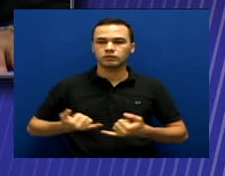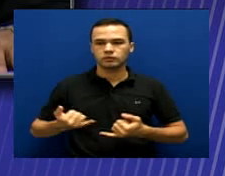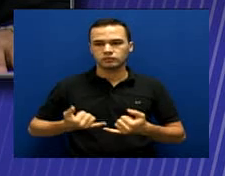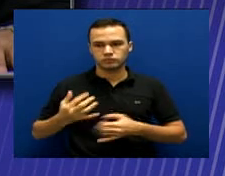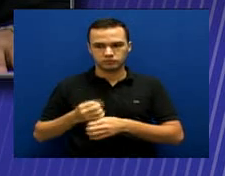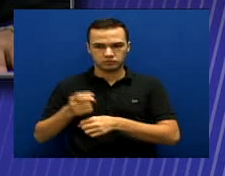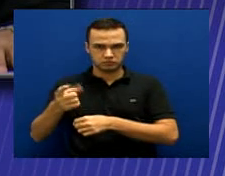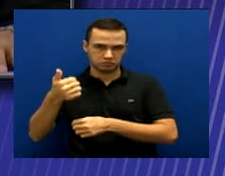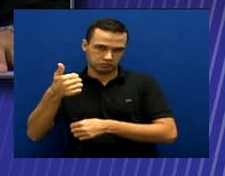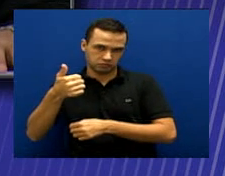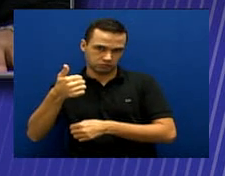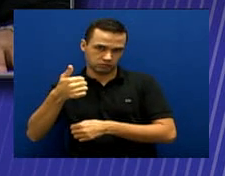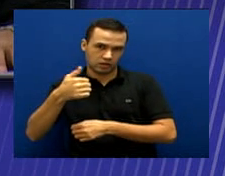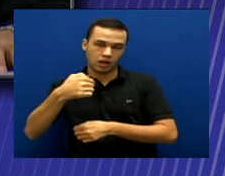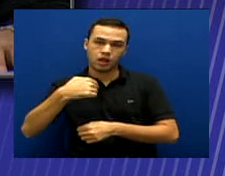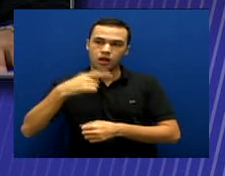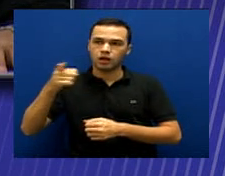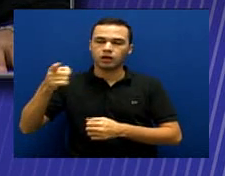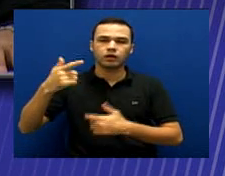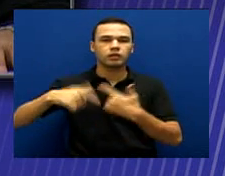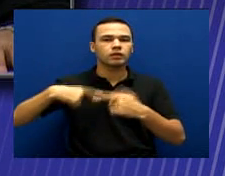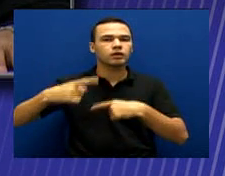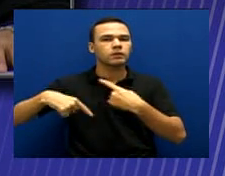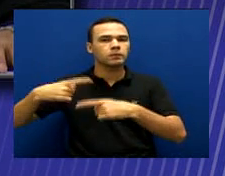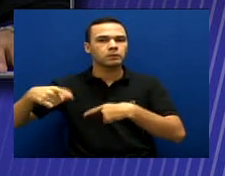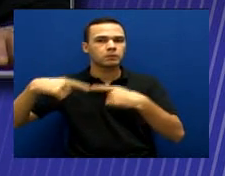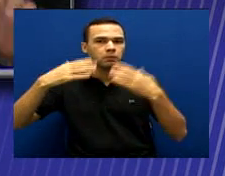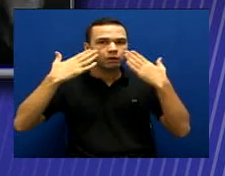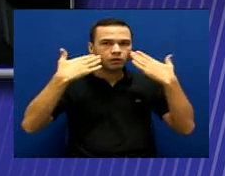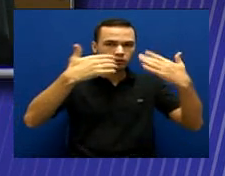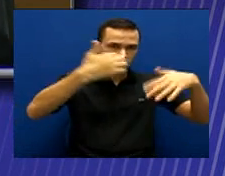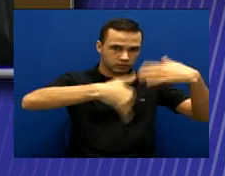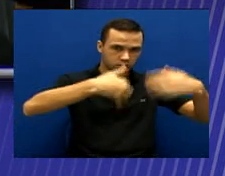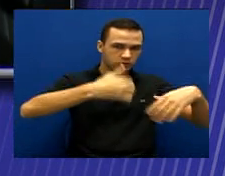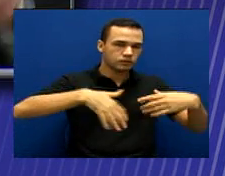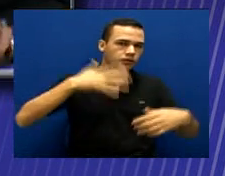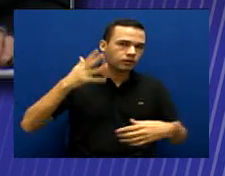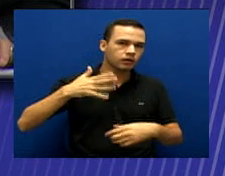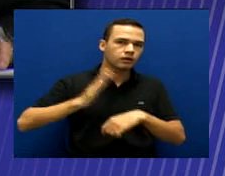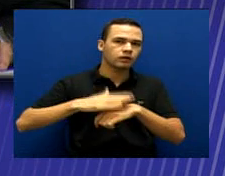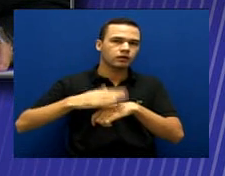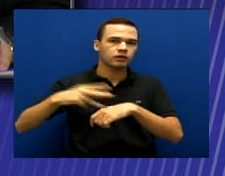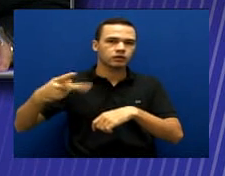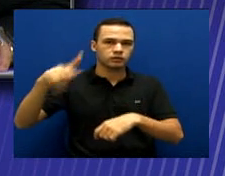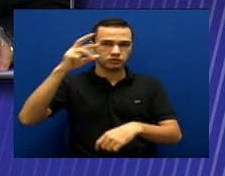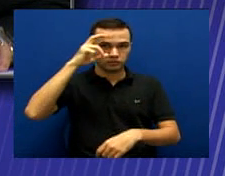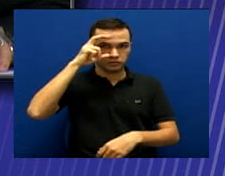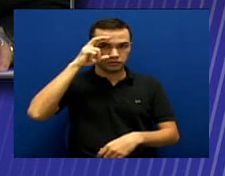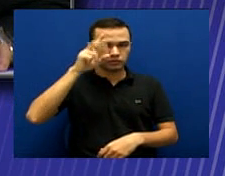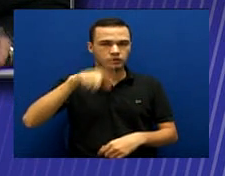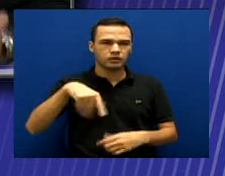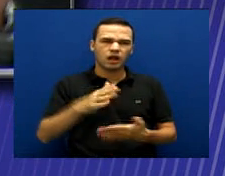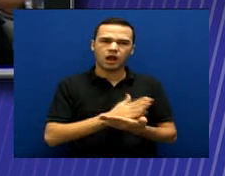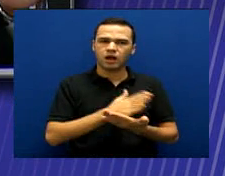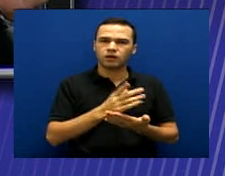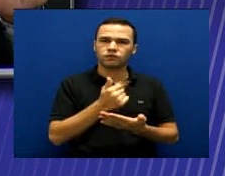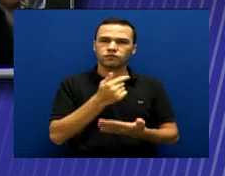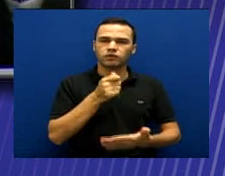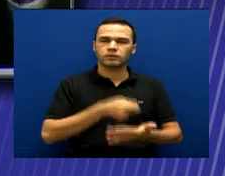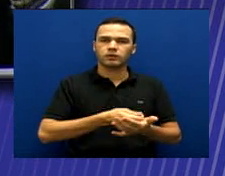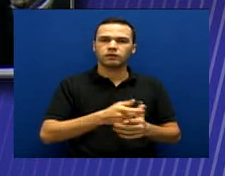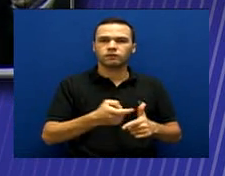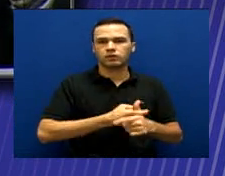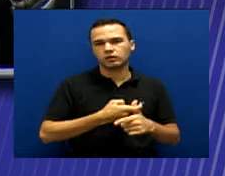contabilidade eu o que vai ser apresentado aqui pra frente inclusive essa situação que se ela não falou em termos de restos a pagar o que